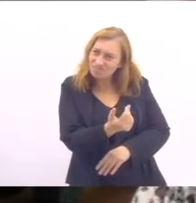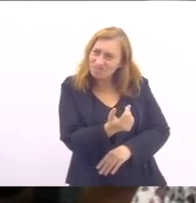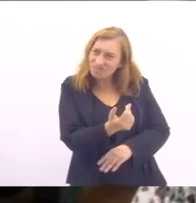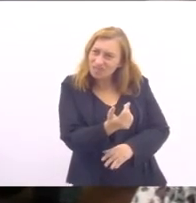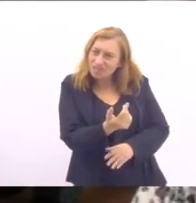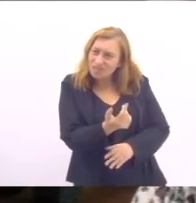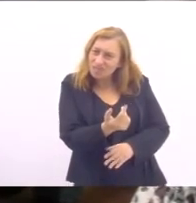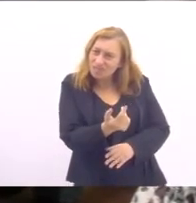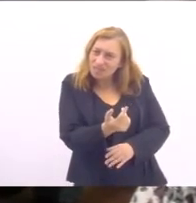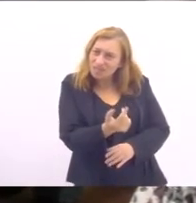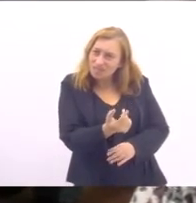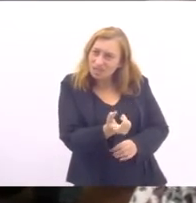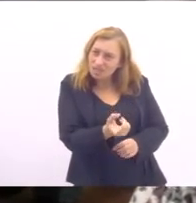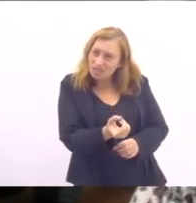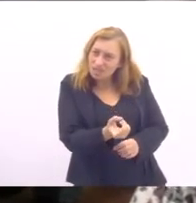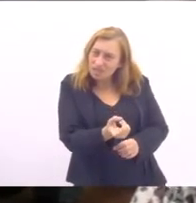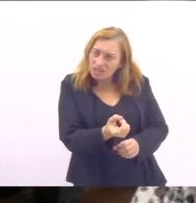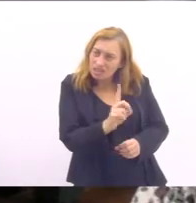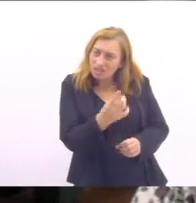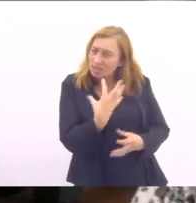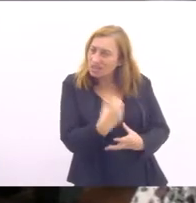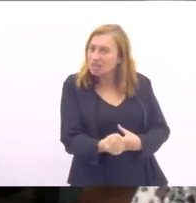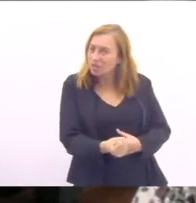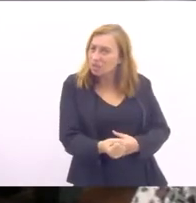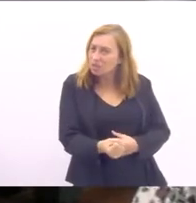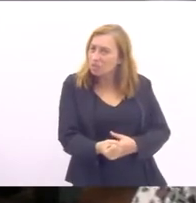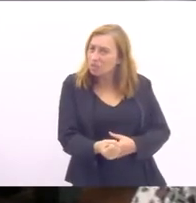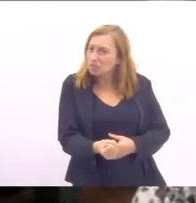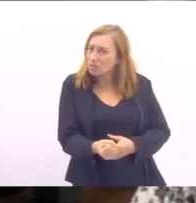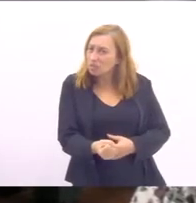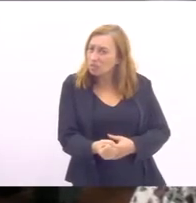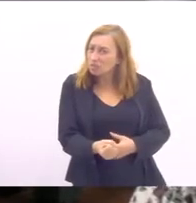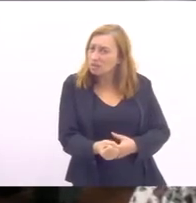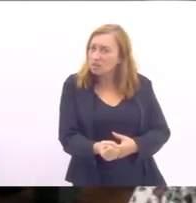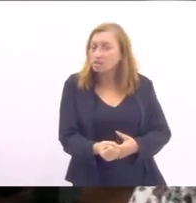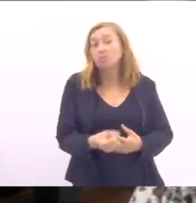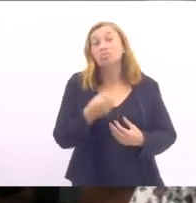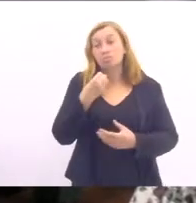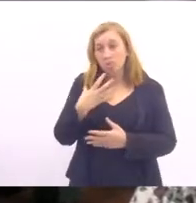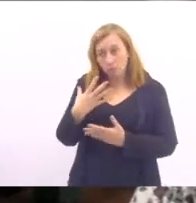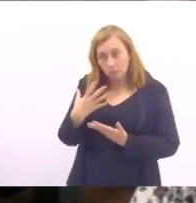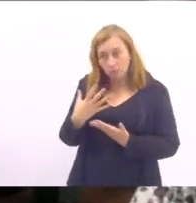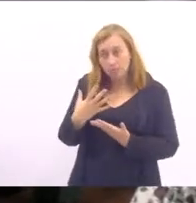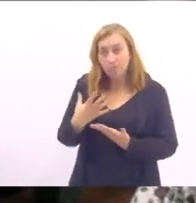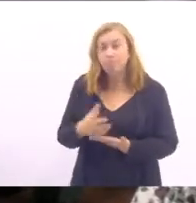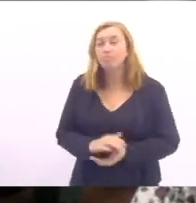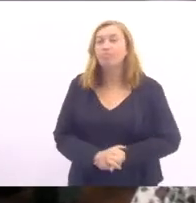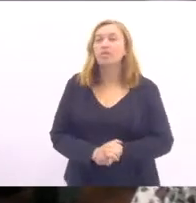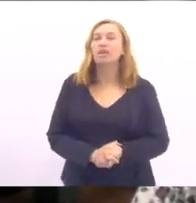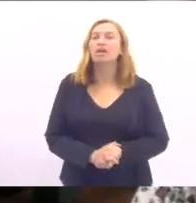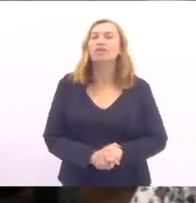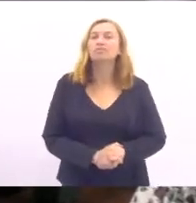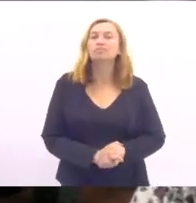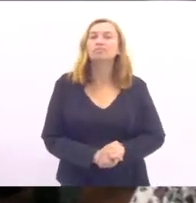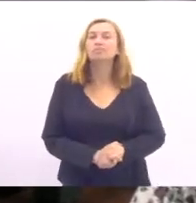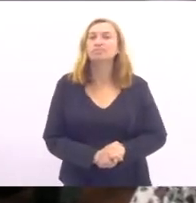rebateu exatamente o parecer, detonando assim. Bom, o que está em jogo?